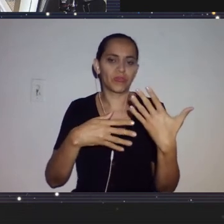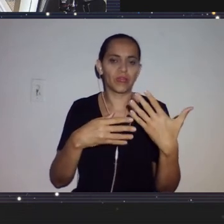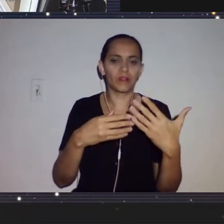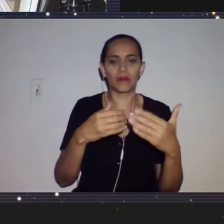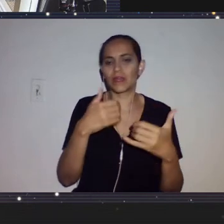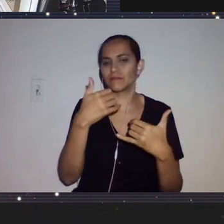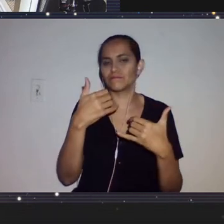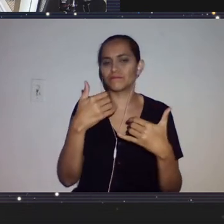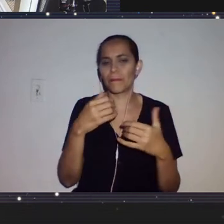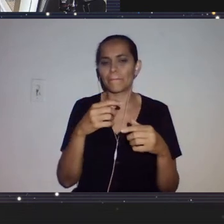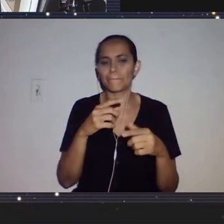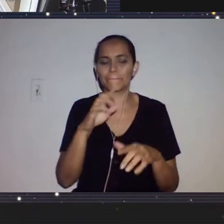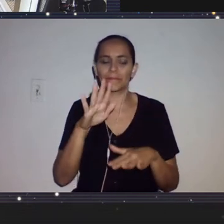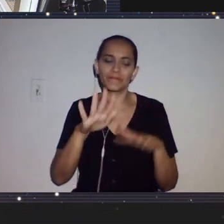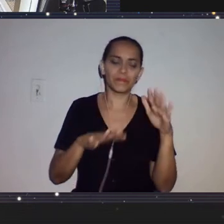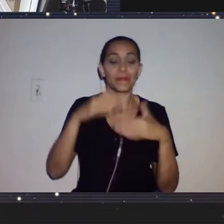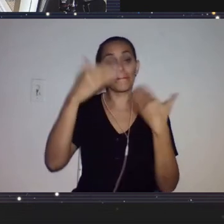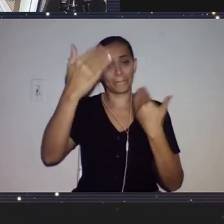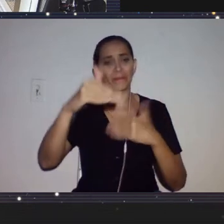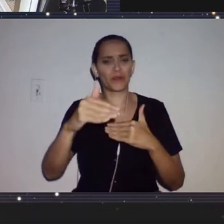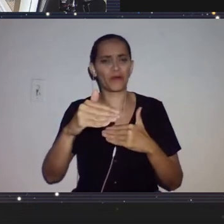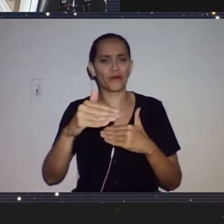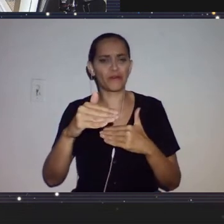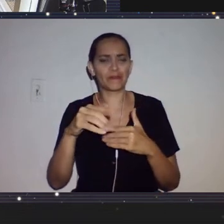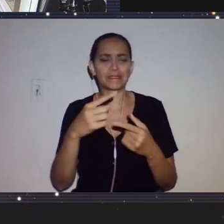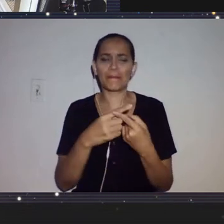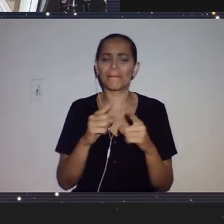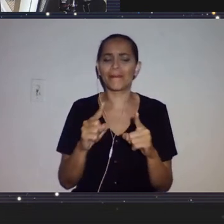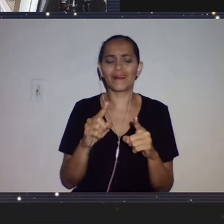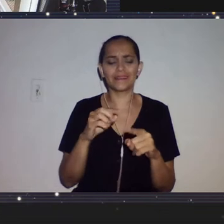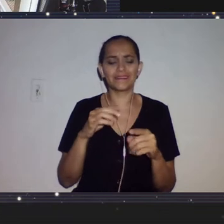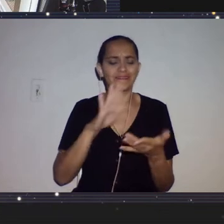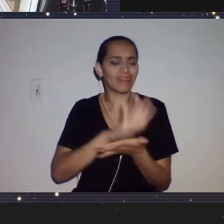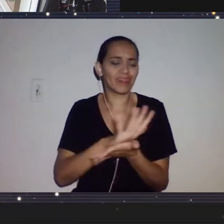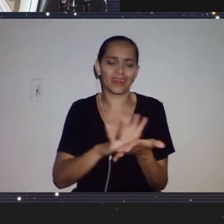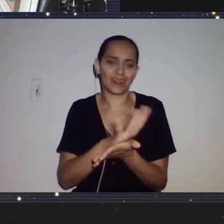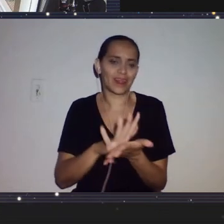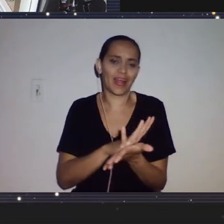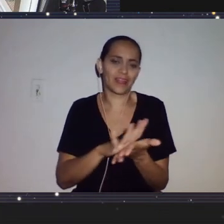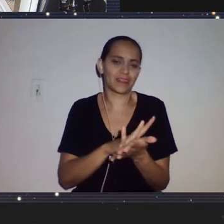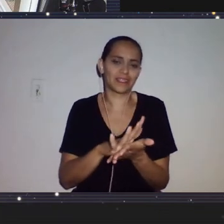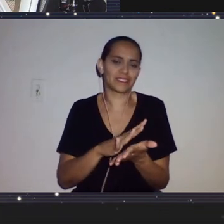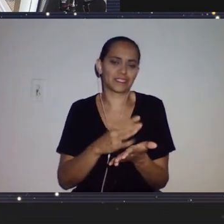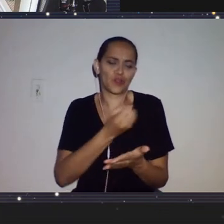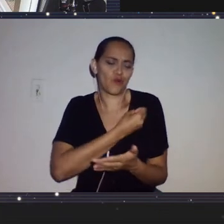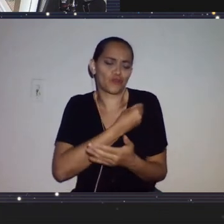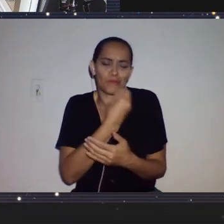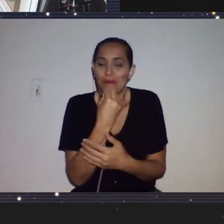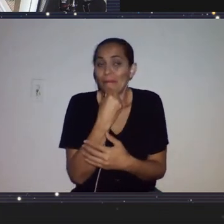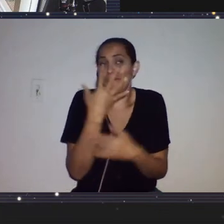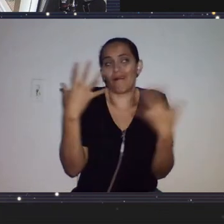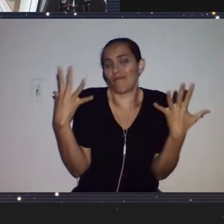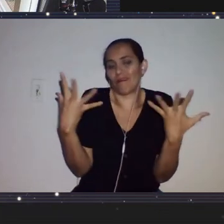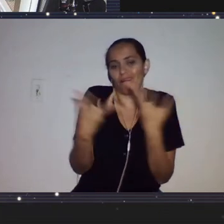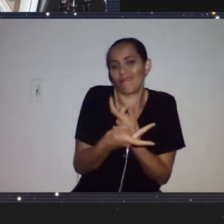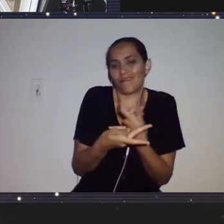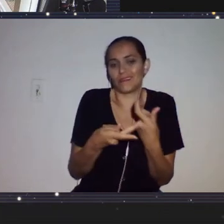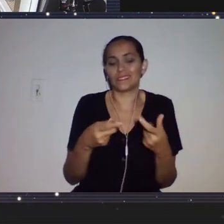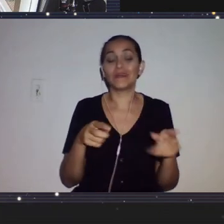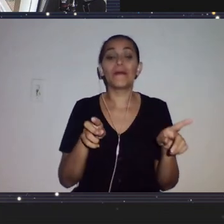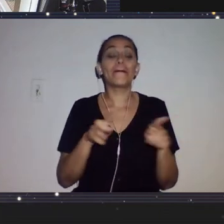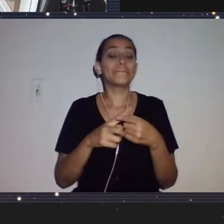também espetacular, nenhum resultado, nenhum super resultado, mas alguns resultados. E projetos também na universidade.